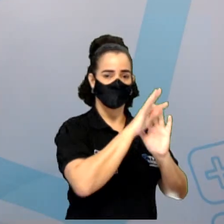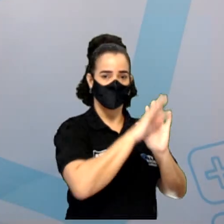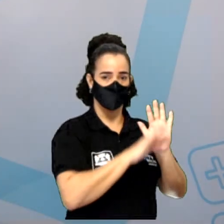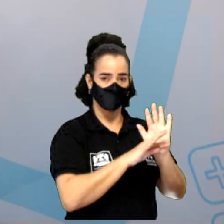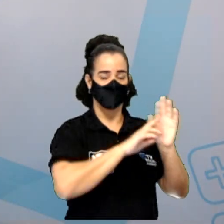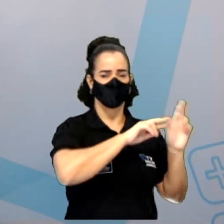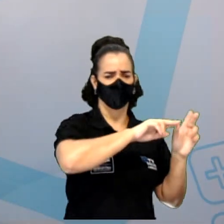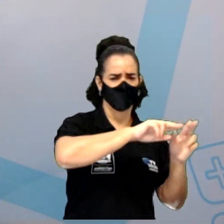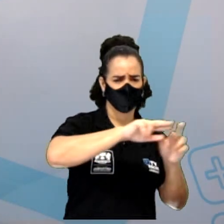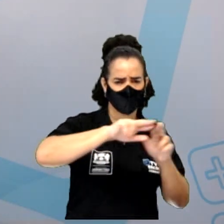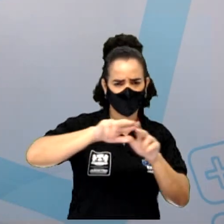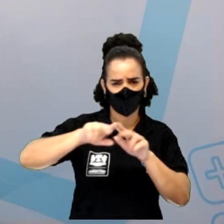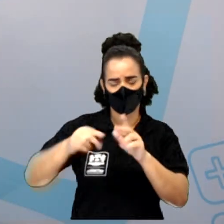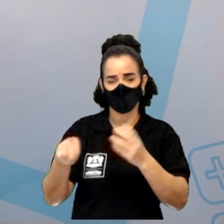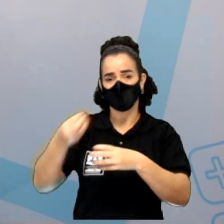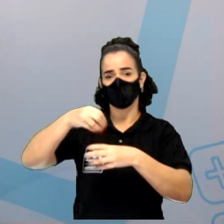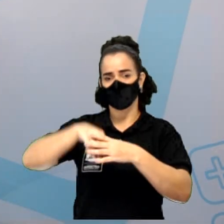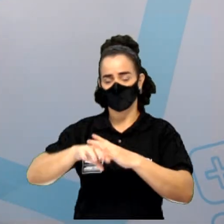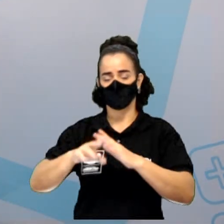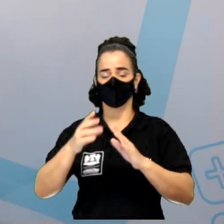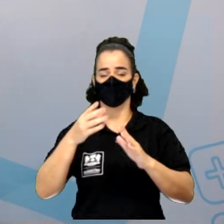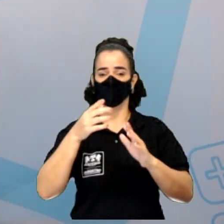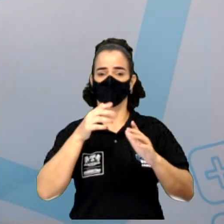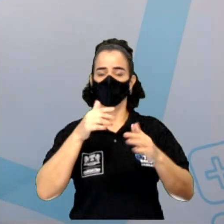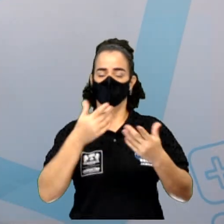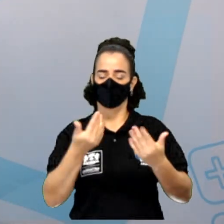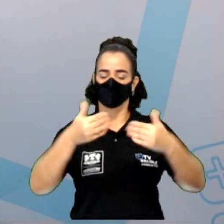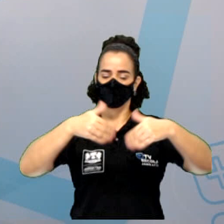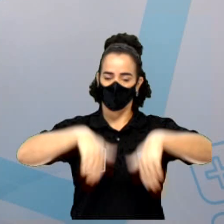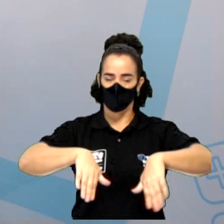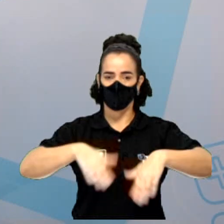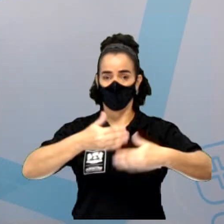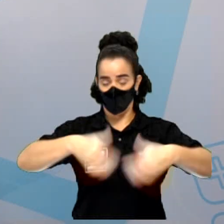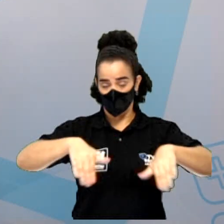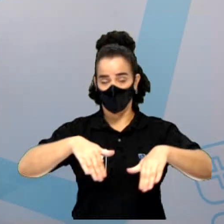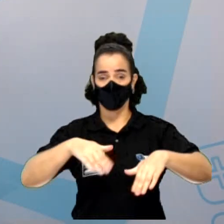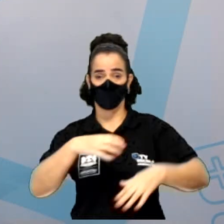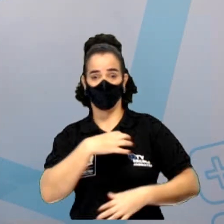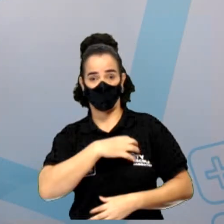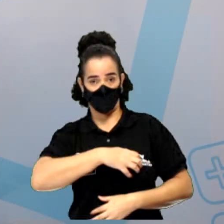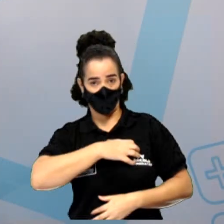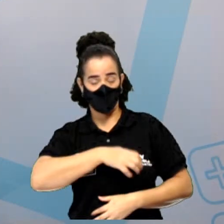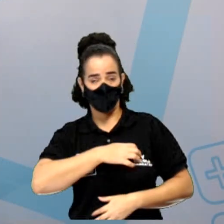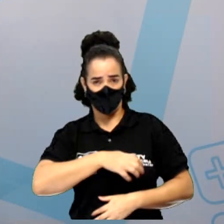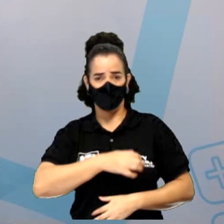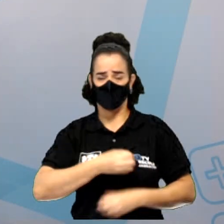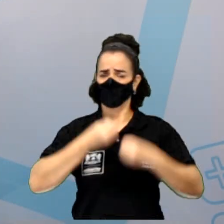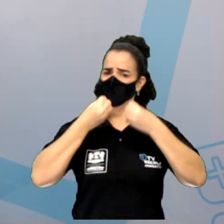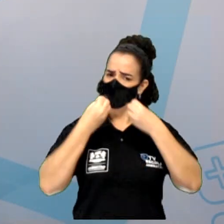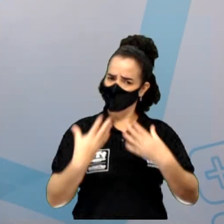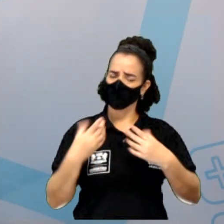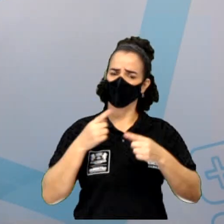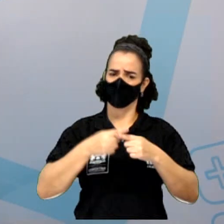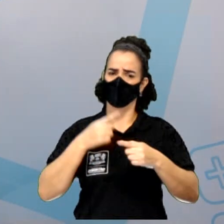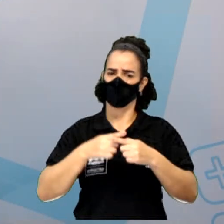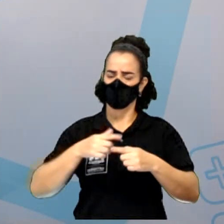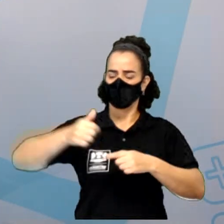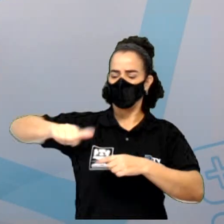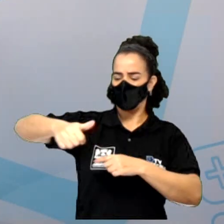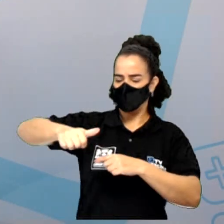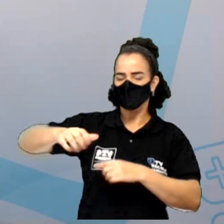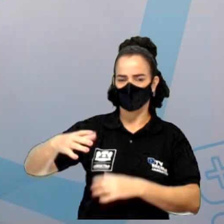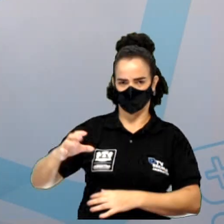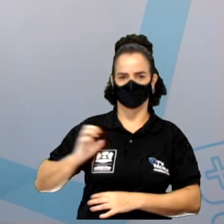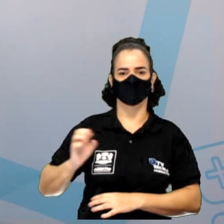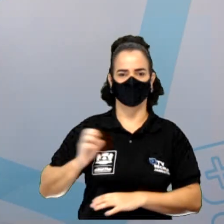muito diversos. E dentro da prova do IF, essa circulação de gêneros variados é muito benéfica, porque isso enriquece a nossa avaliação. Mas agora vamos